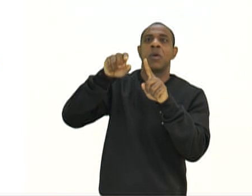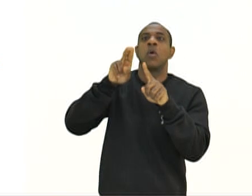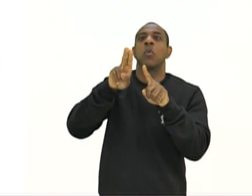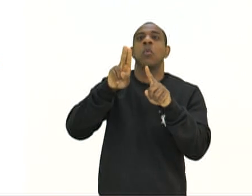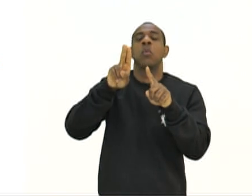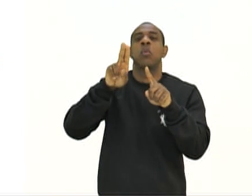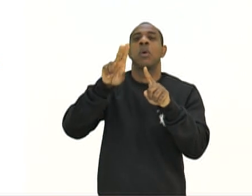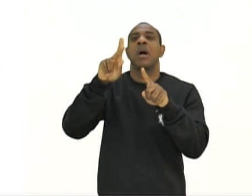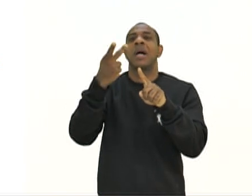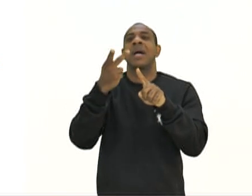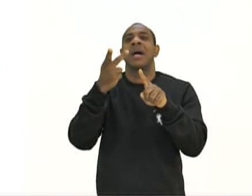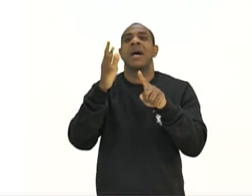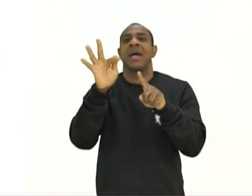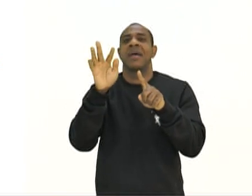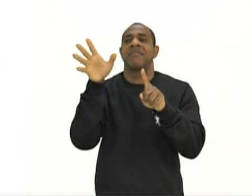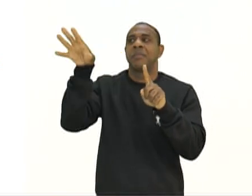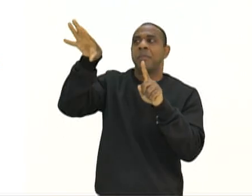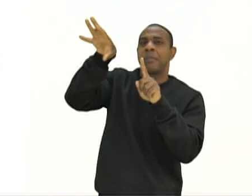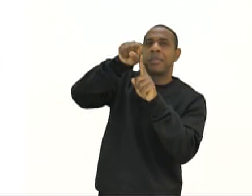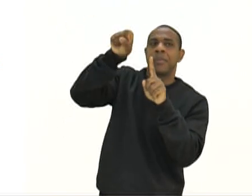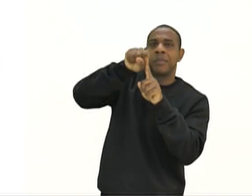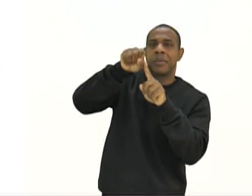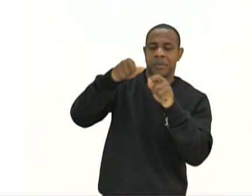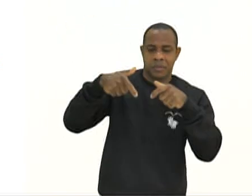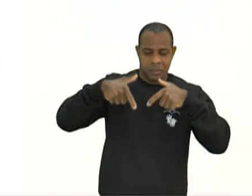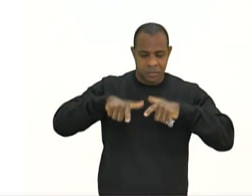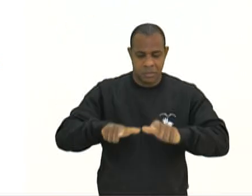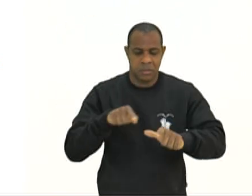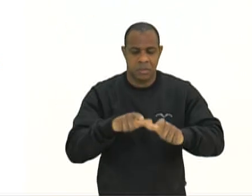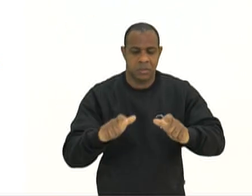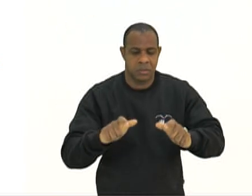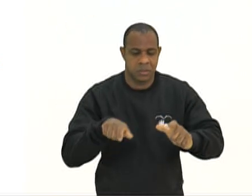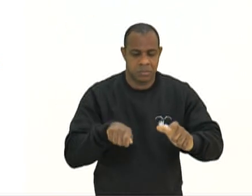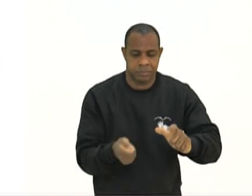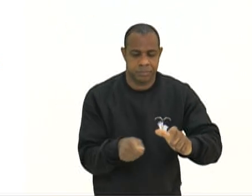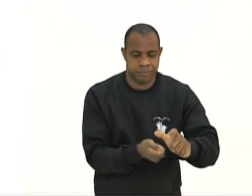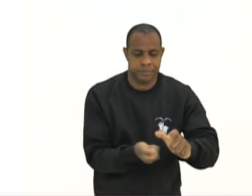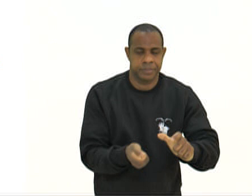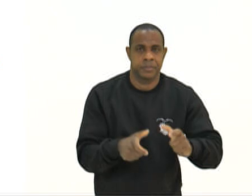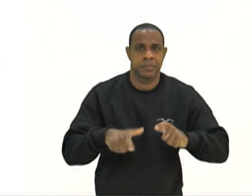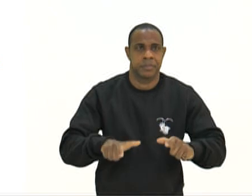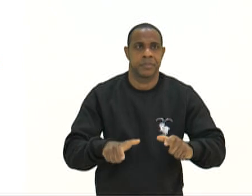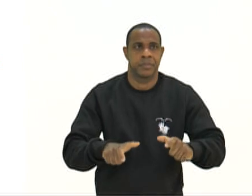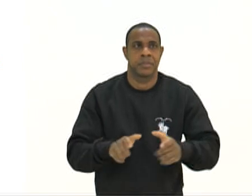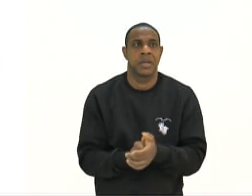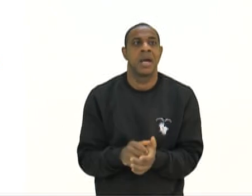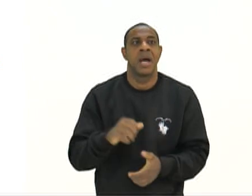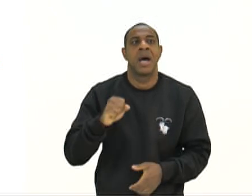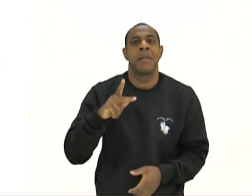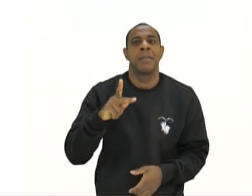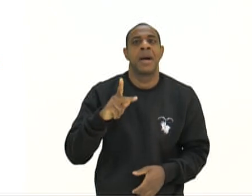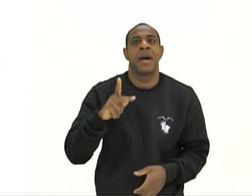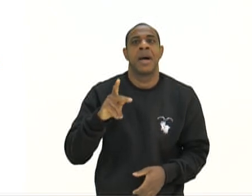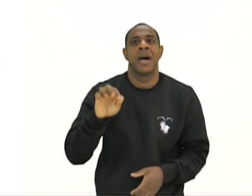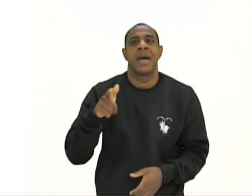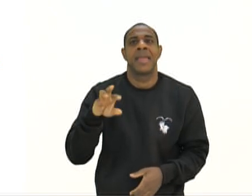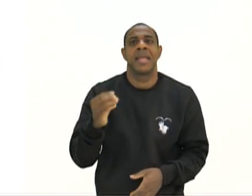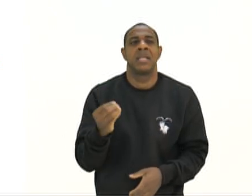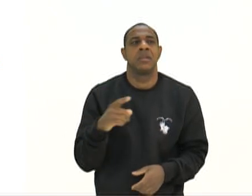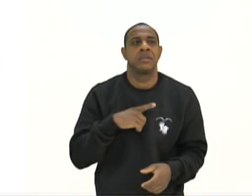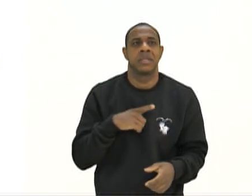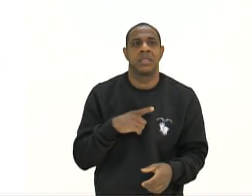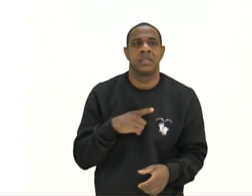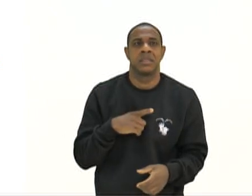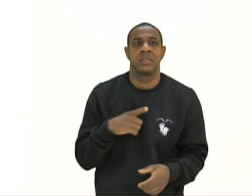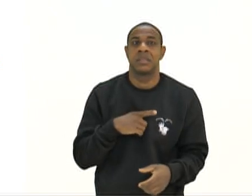de cabos, vão ser levados ali aos aparelhos da sua residência. Lembrando que aparelhos mais novos, ele já tem